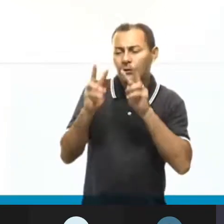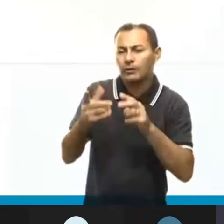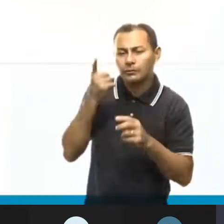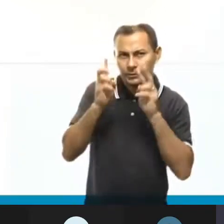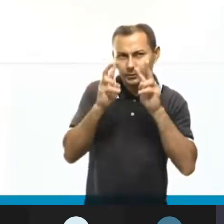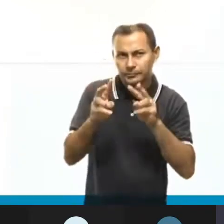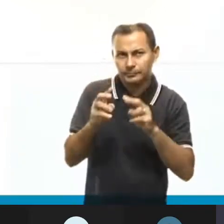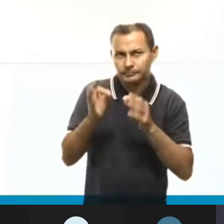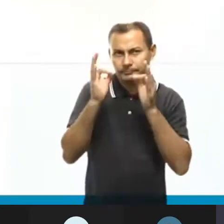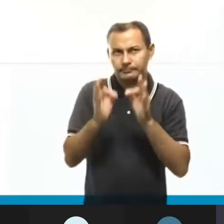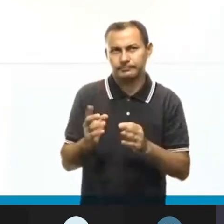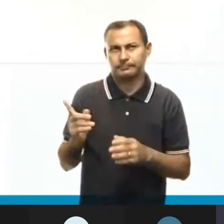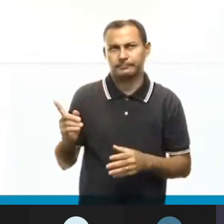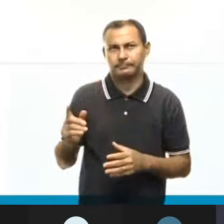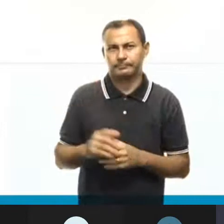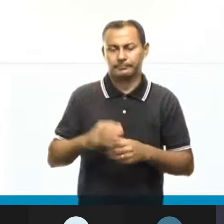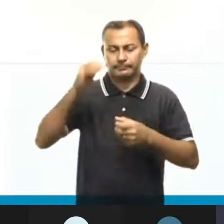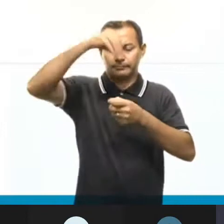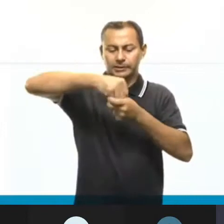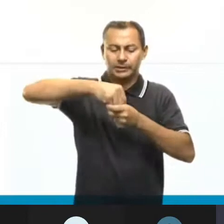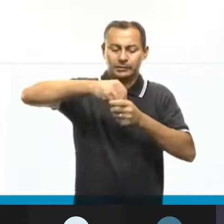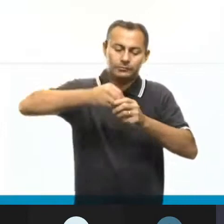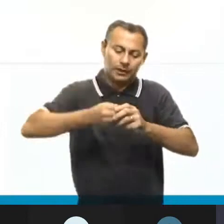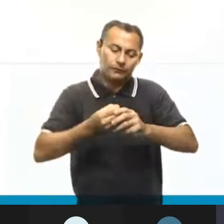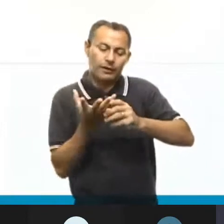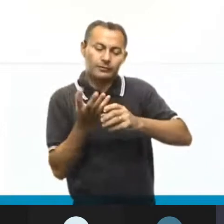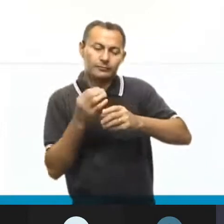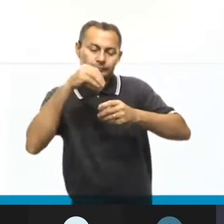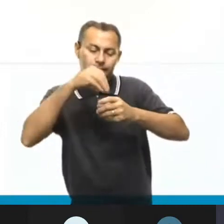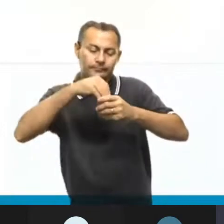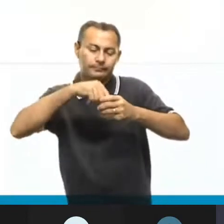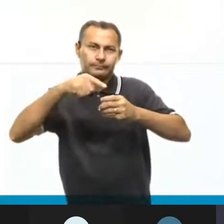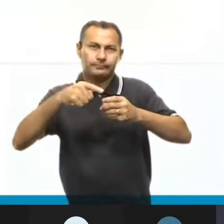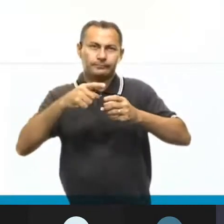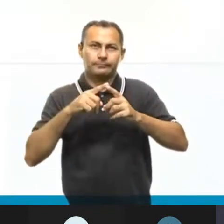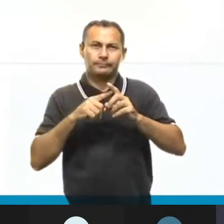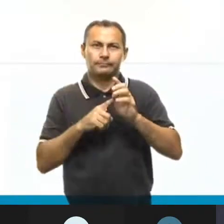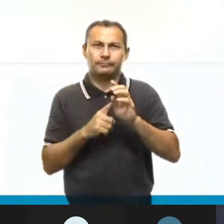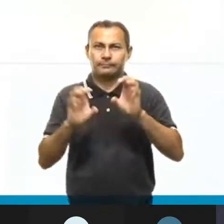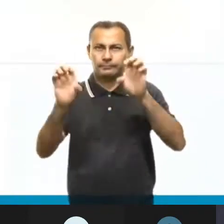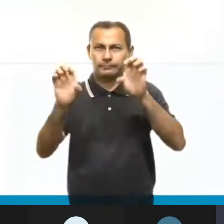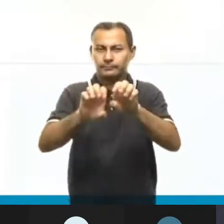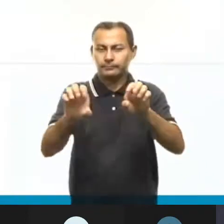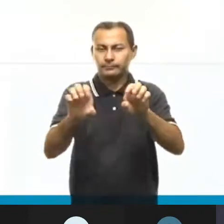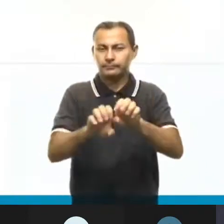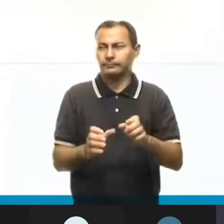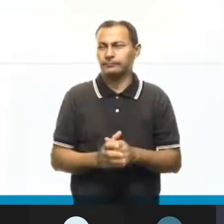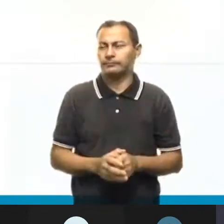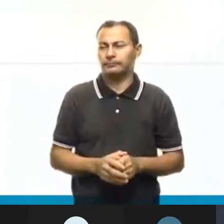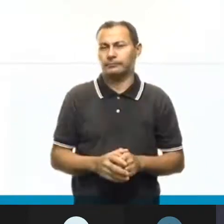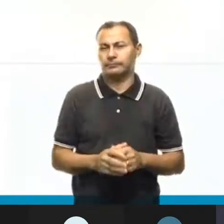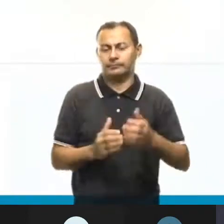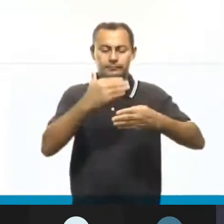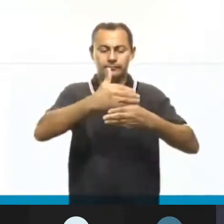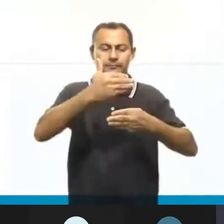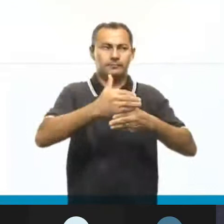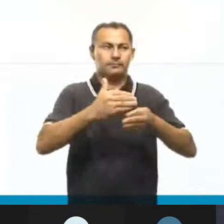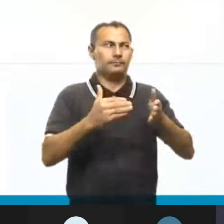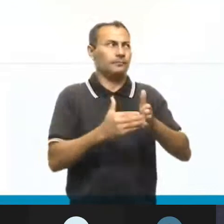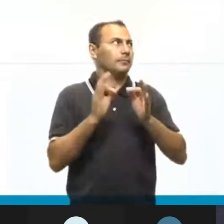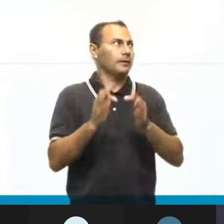que a gente vai observar? Exatamente, ó, de dentro para fora, nesse sentido, aqui as estruturas, né, da parede